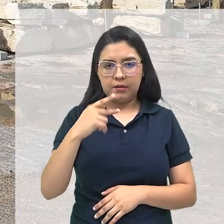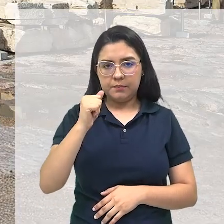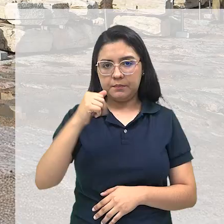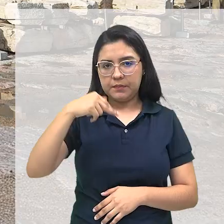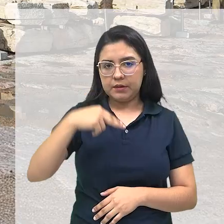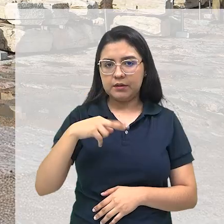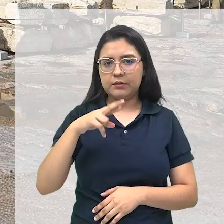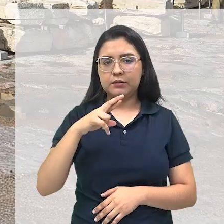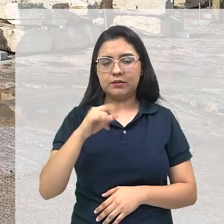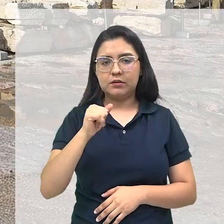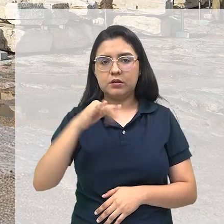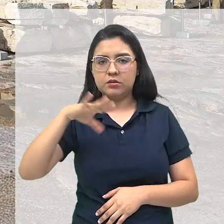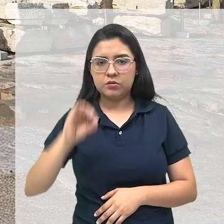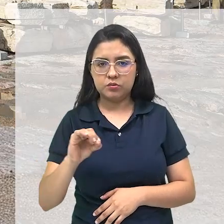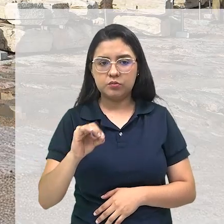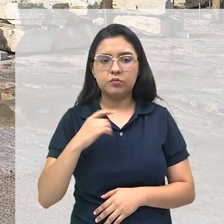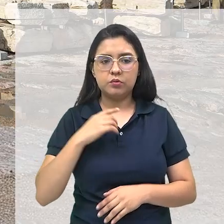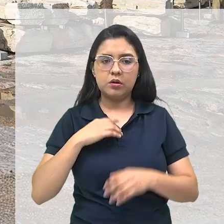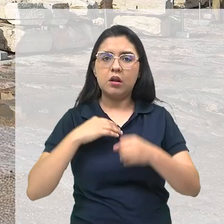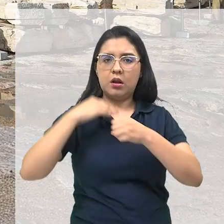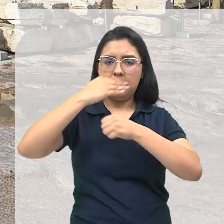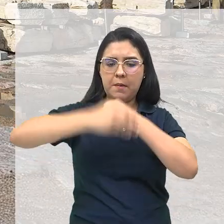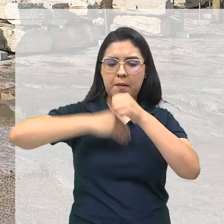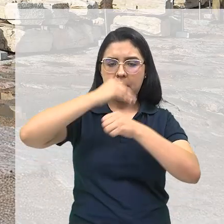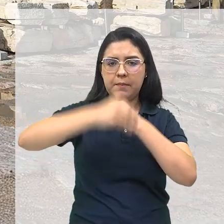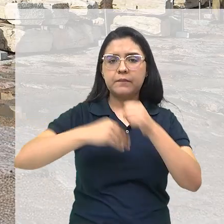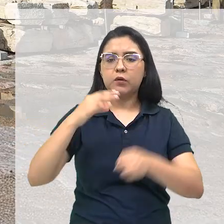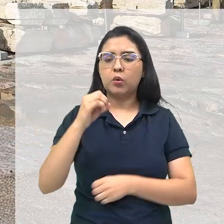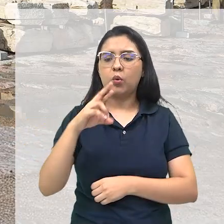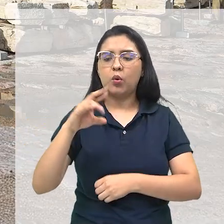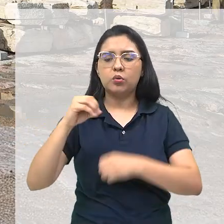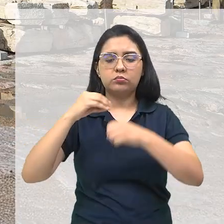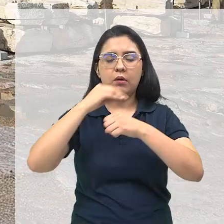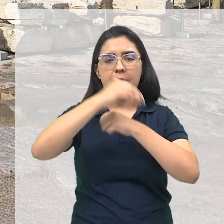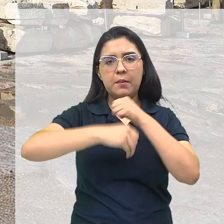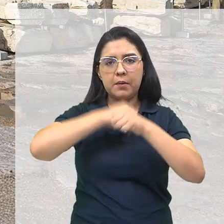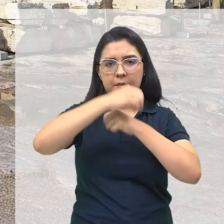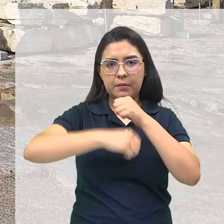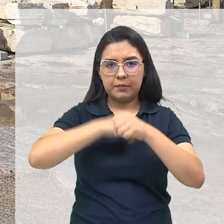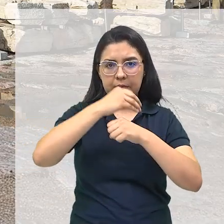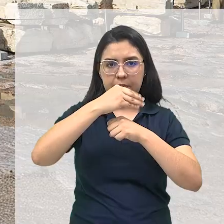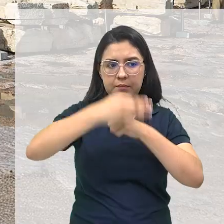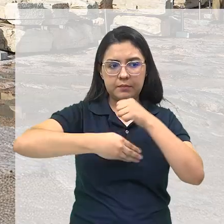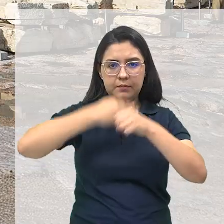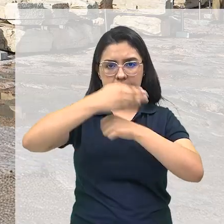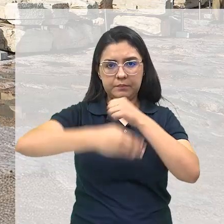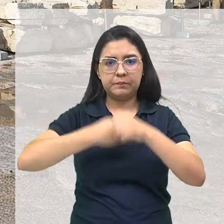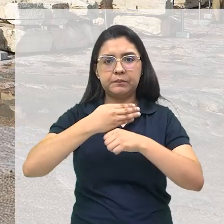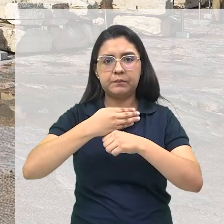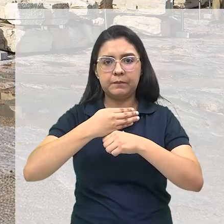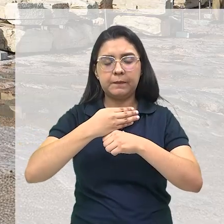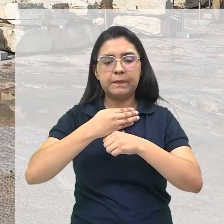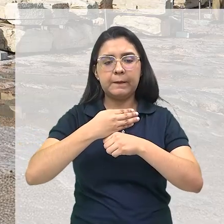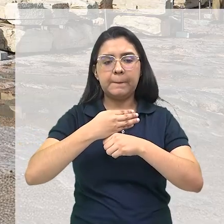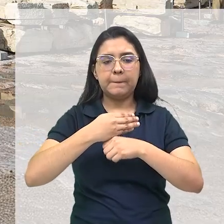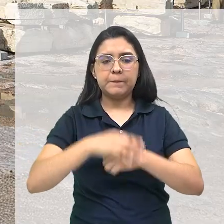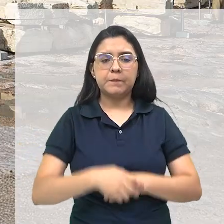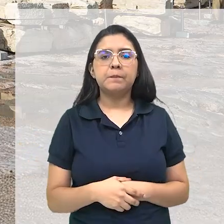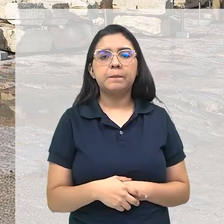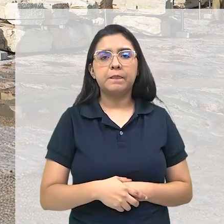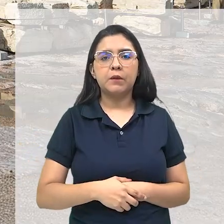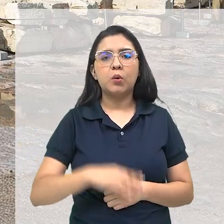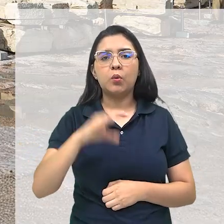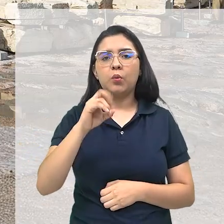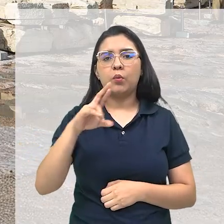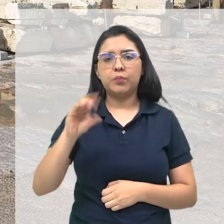couro, né, já que não existia naquela época as luvas que nós temos hoje em dia, eles enrolavam as mãos com uma fita de